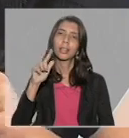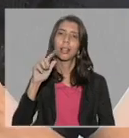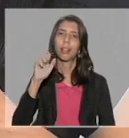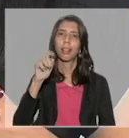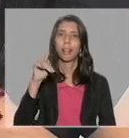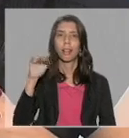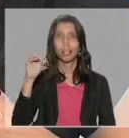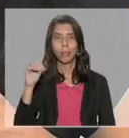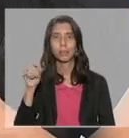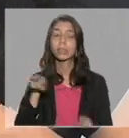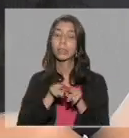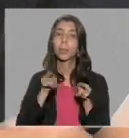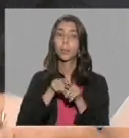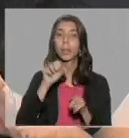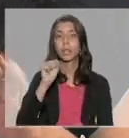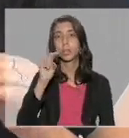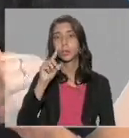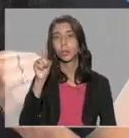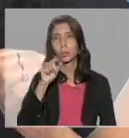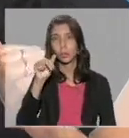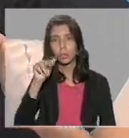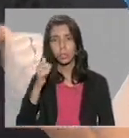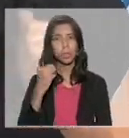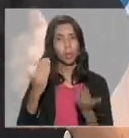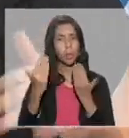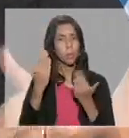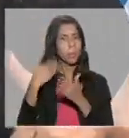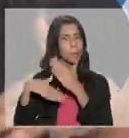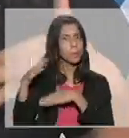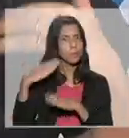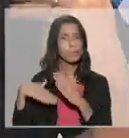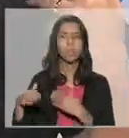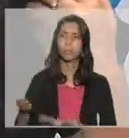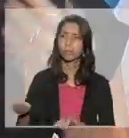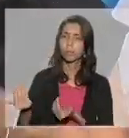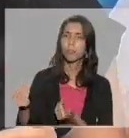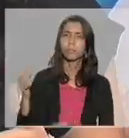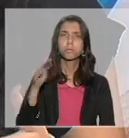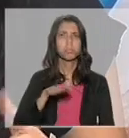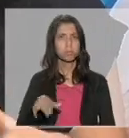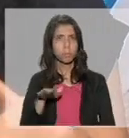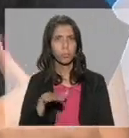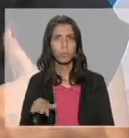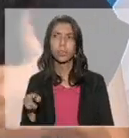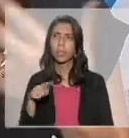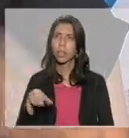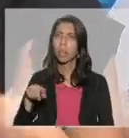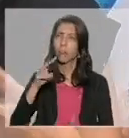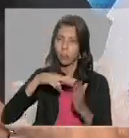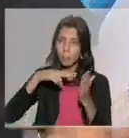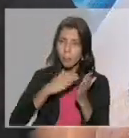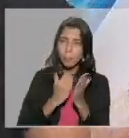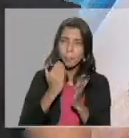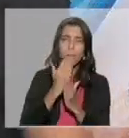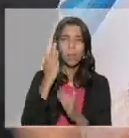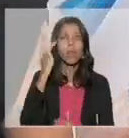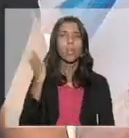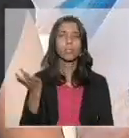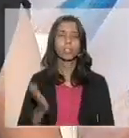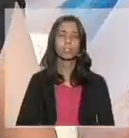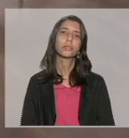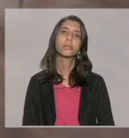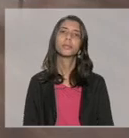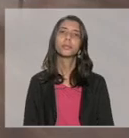Lequinho e para a Suzana, numa comparação com o passado, o jovem, a criança, o adolescente, eles vêm lendo mais? O que